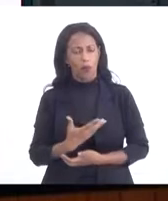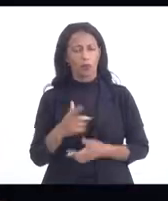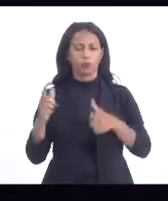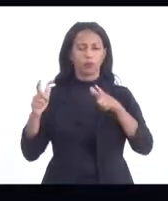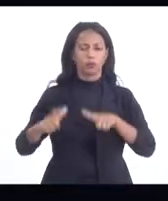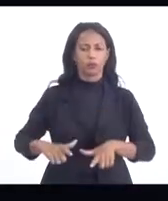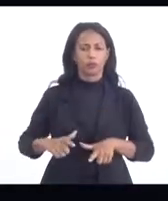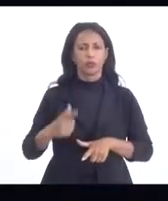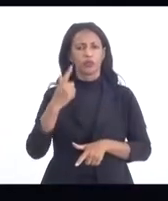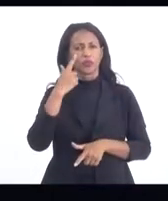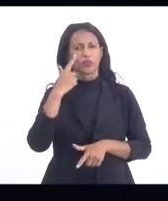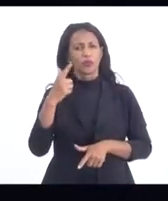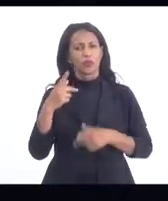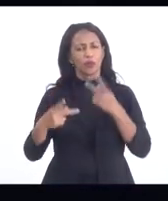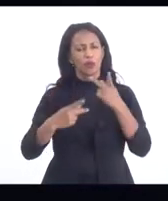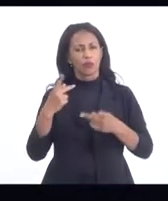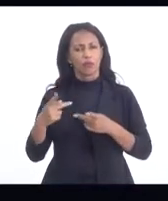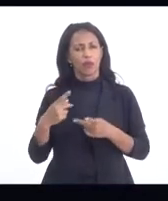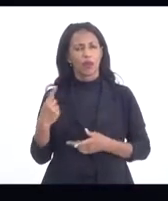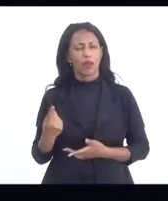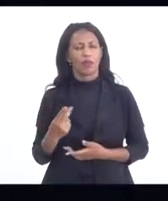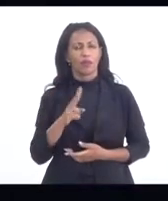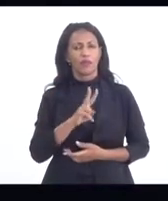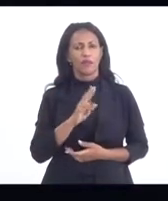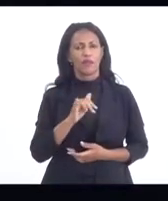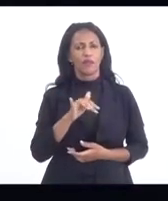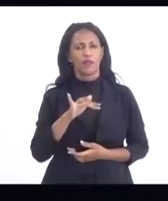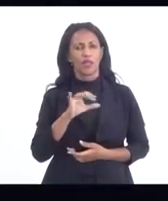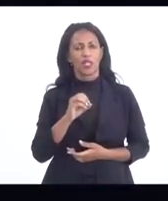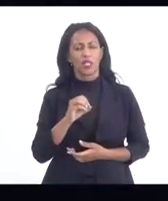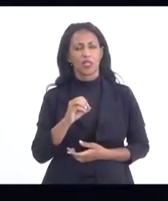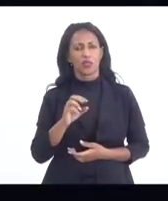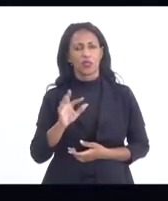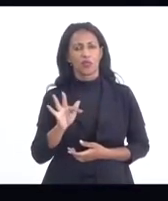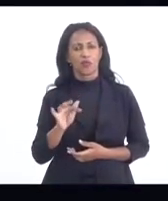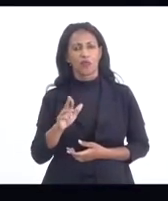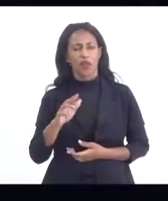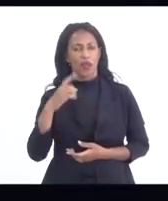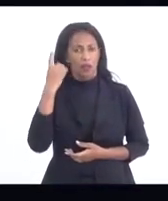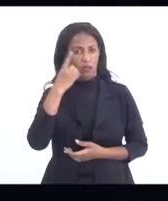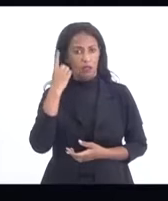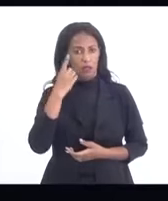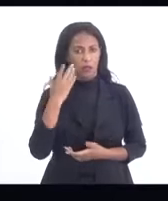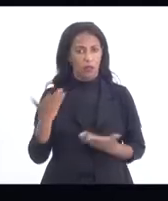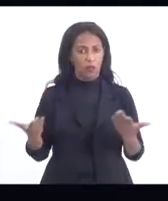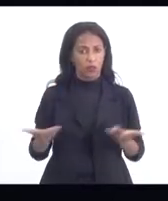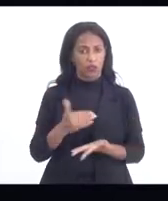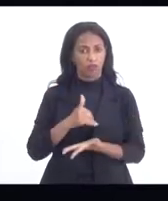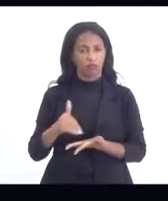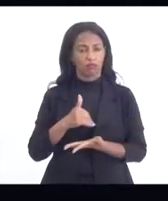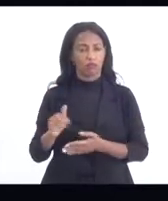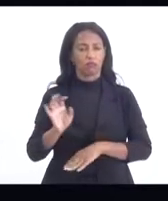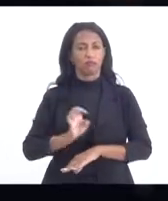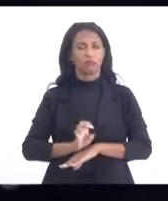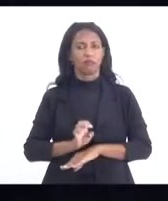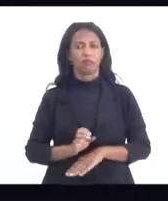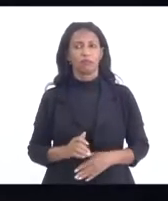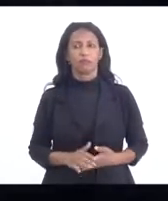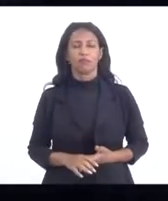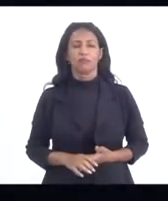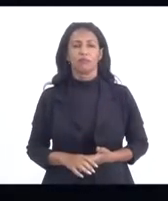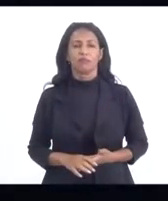onde eu ouvi uma fala do nosso querido Vinícius Fará, né, deputado Vinícius Fará, hoje secretário de Estado,